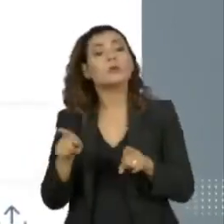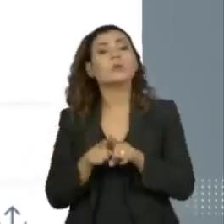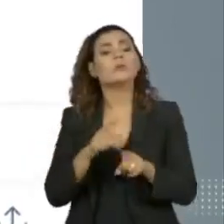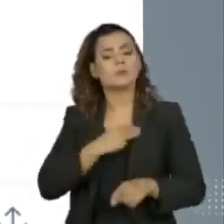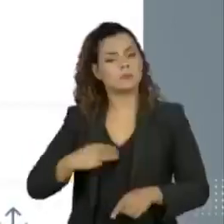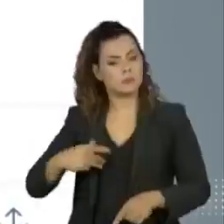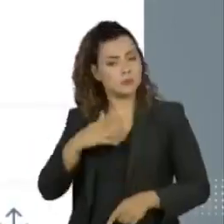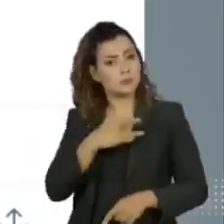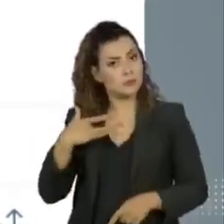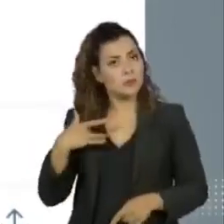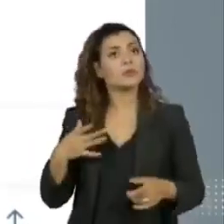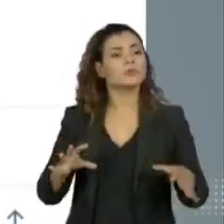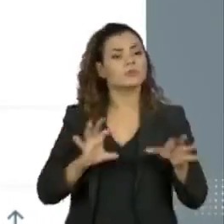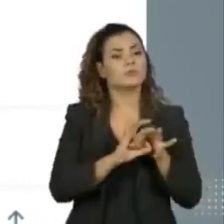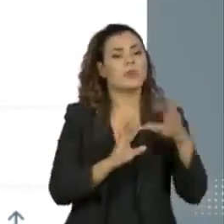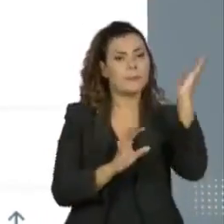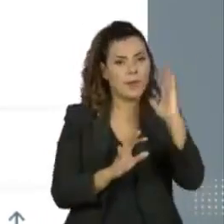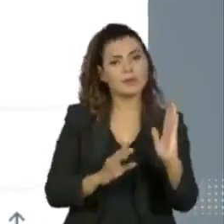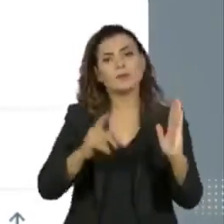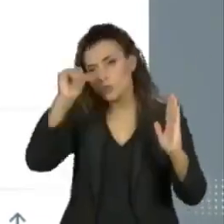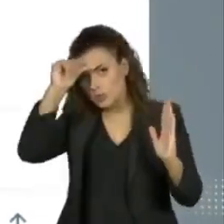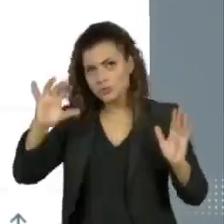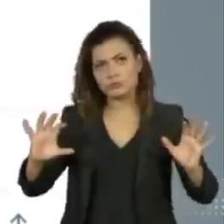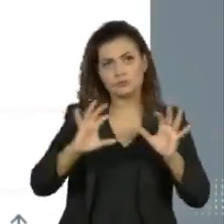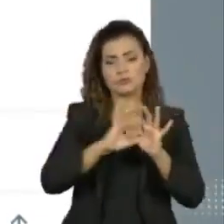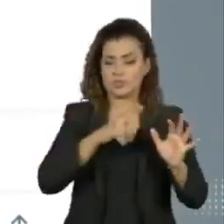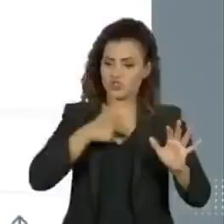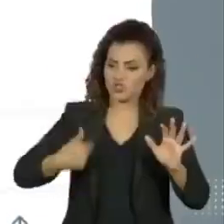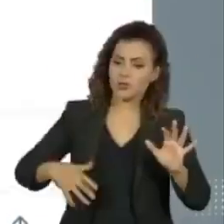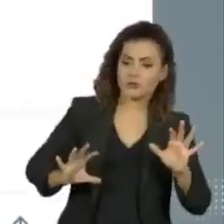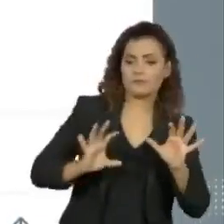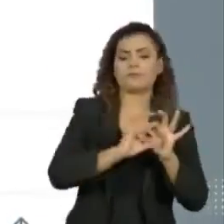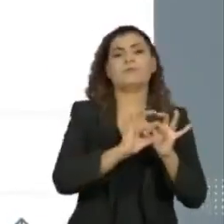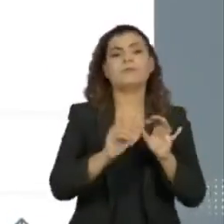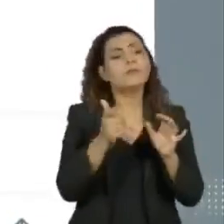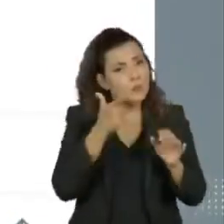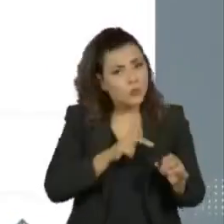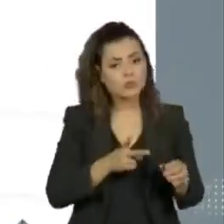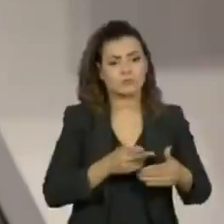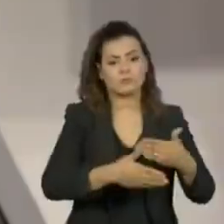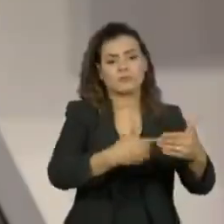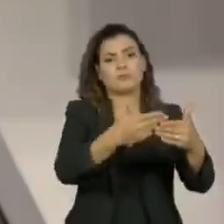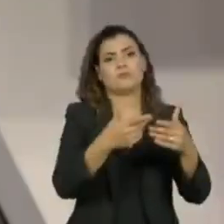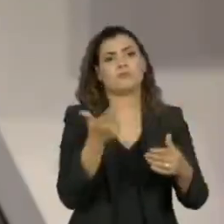continuará unido ao Brasil para superar em conjunto os desafios da pandemia.